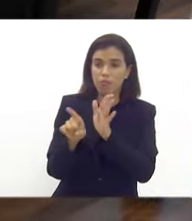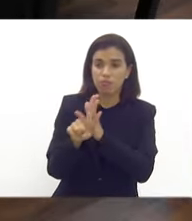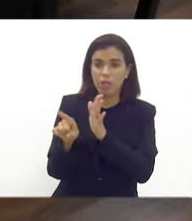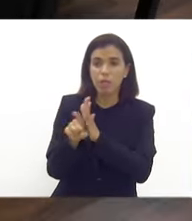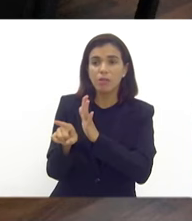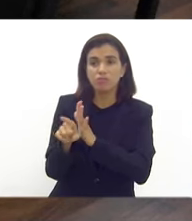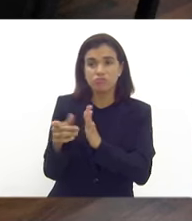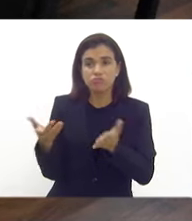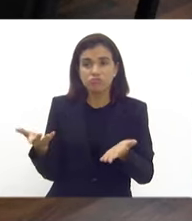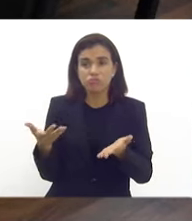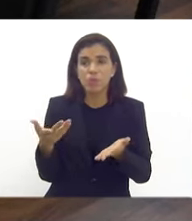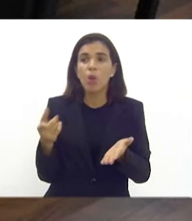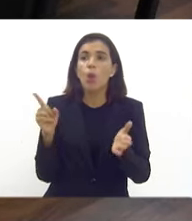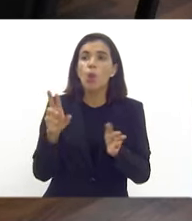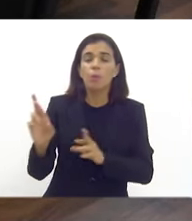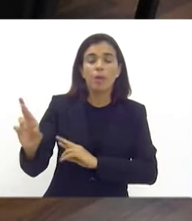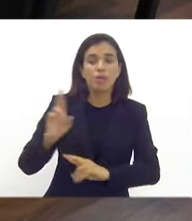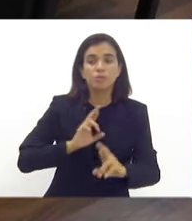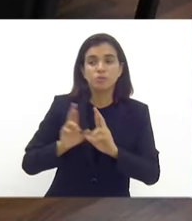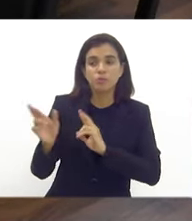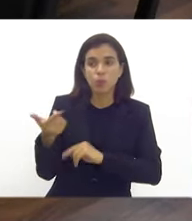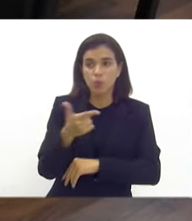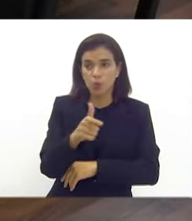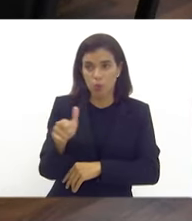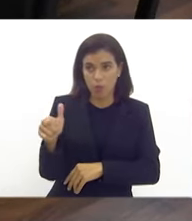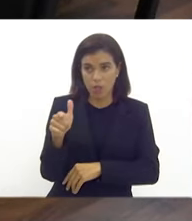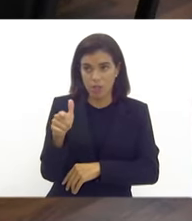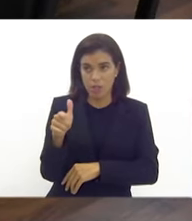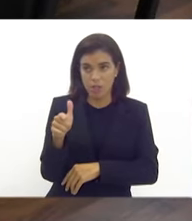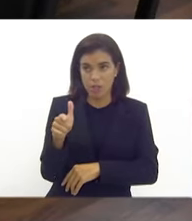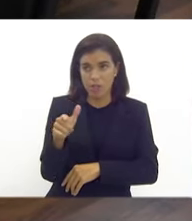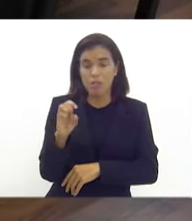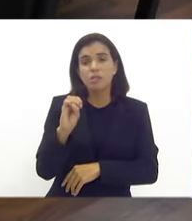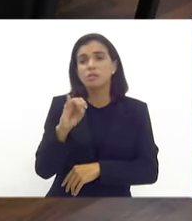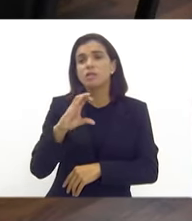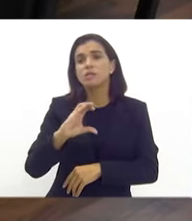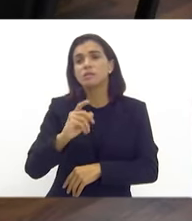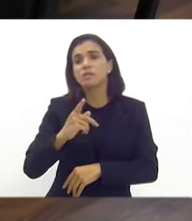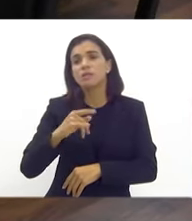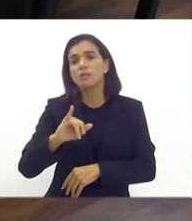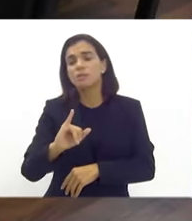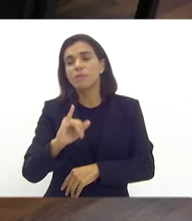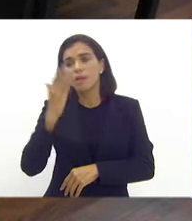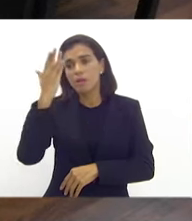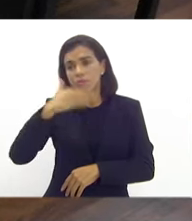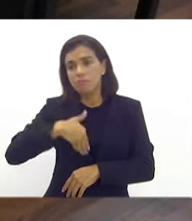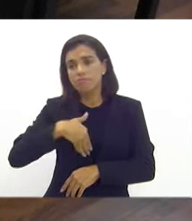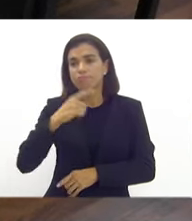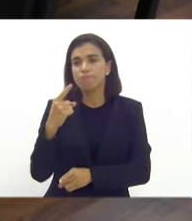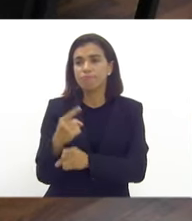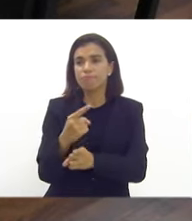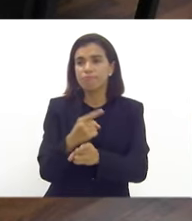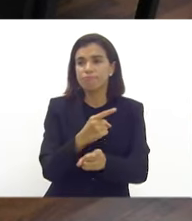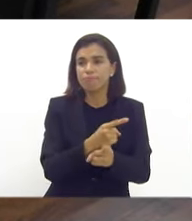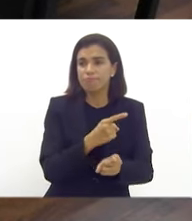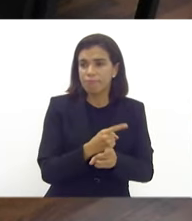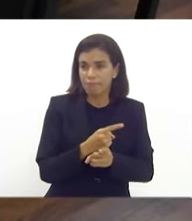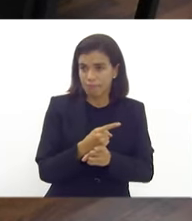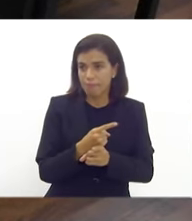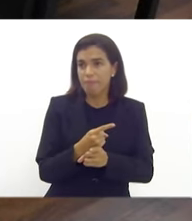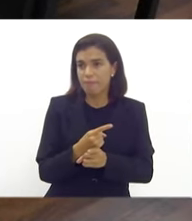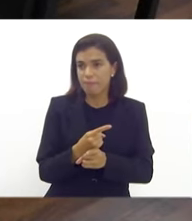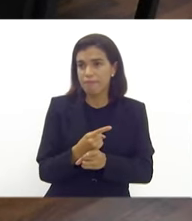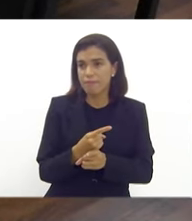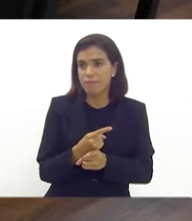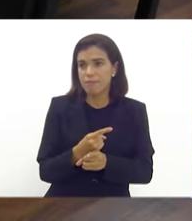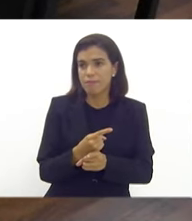segunda vez o Senhor respondeu que não não existe dano ambiental se essa CPI aqui comprovar na vistoria no local com o